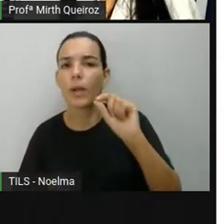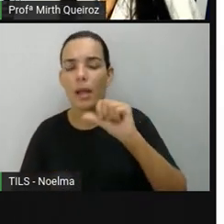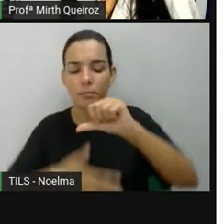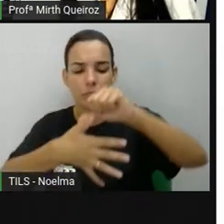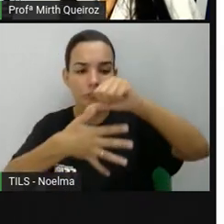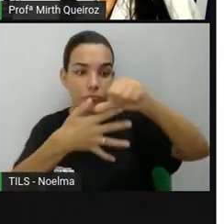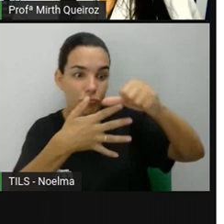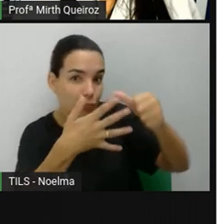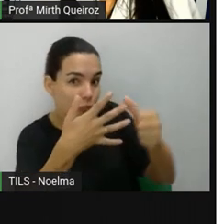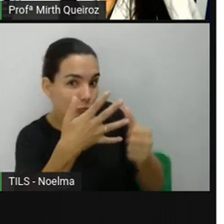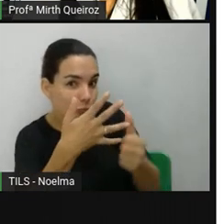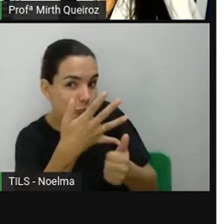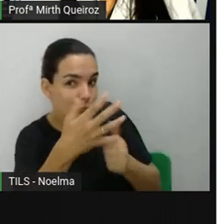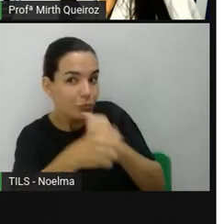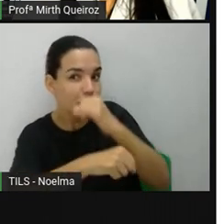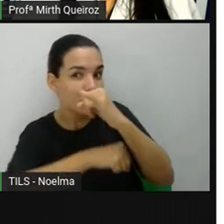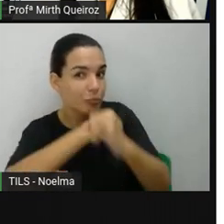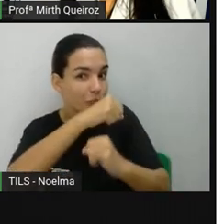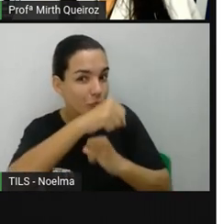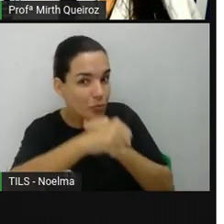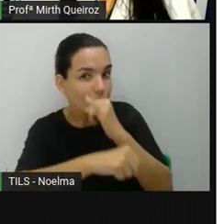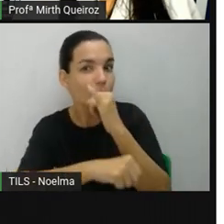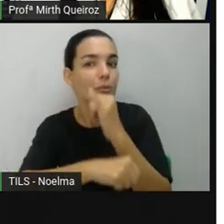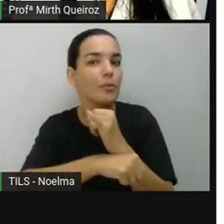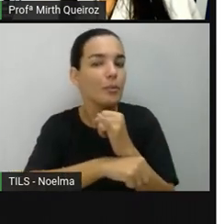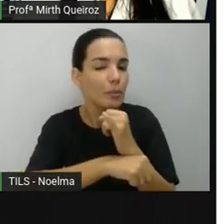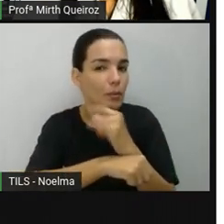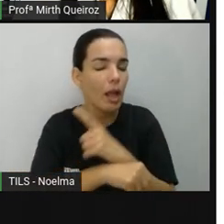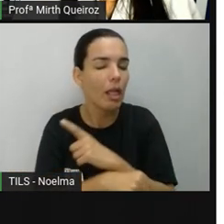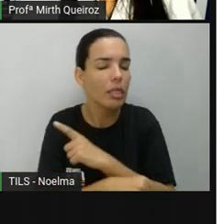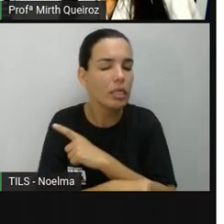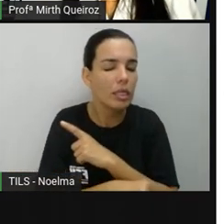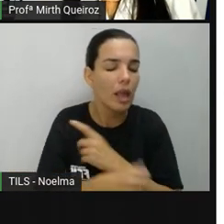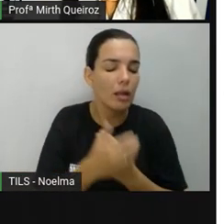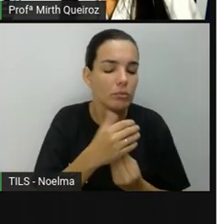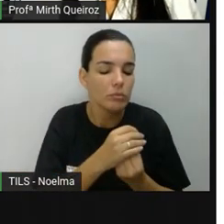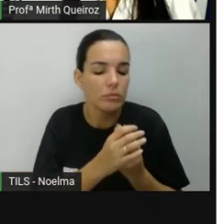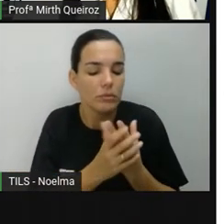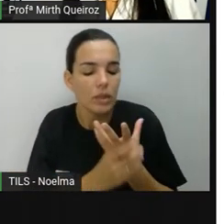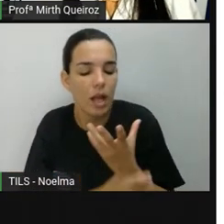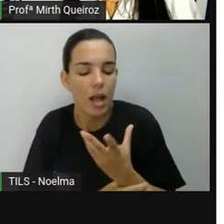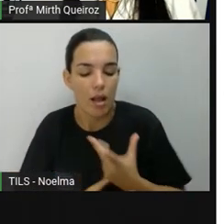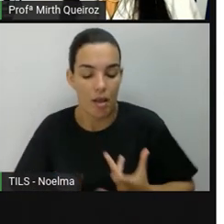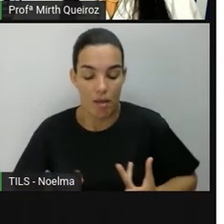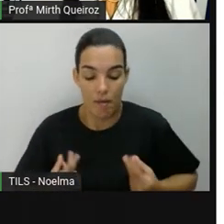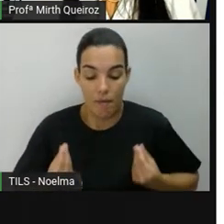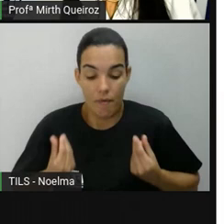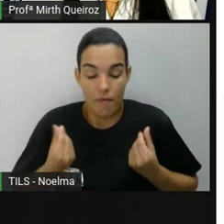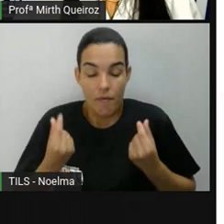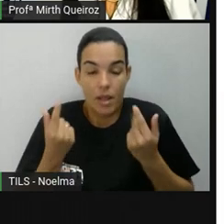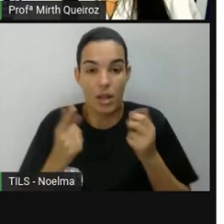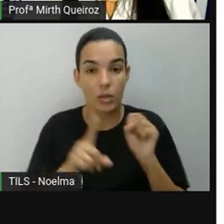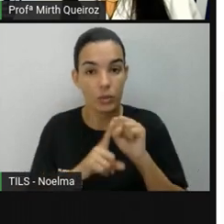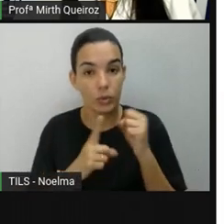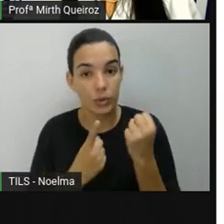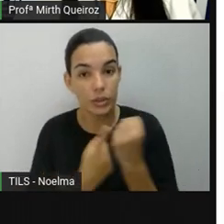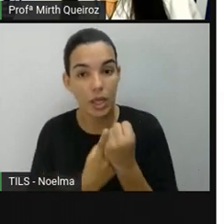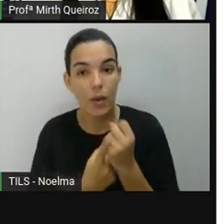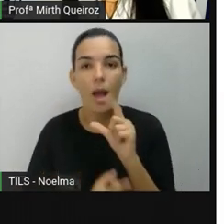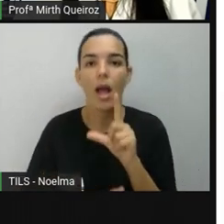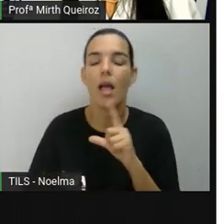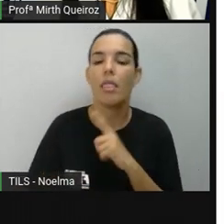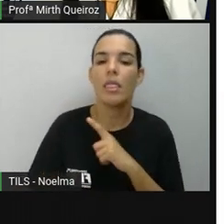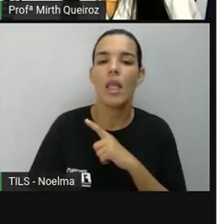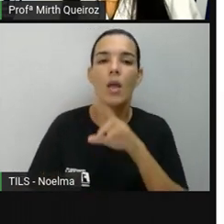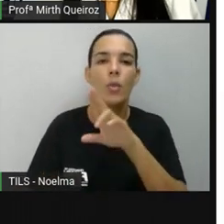que essas redes online, elas constroem valores sociais, aí vem o chamado de capital social, o